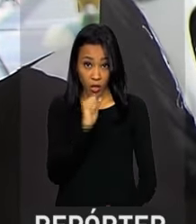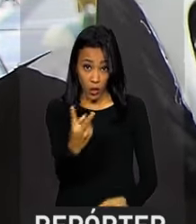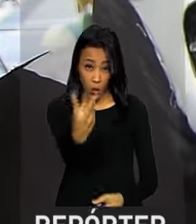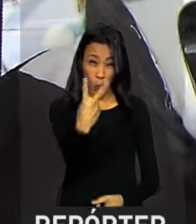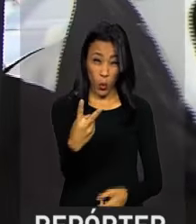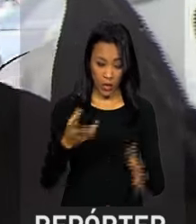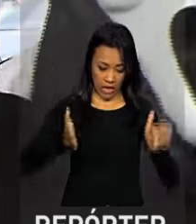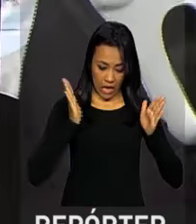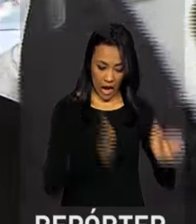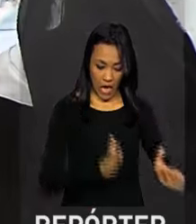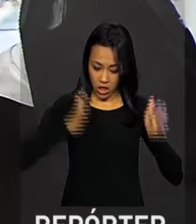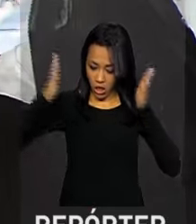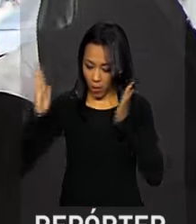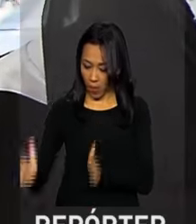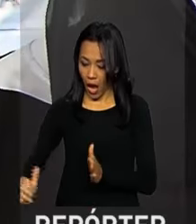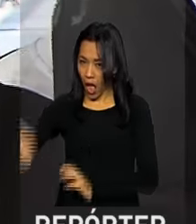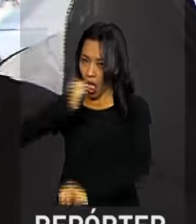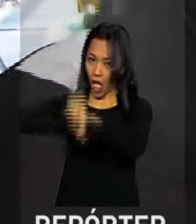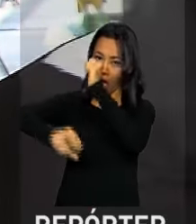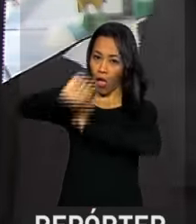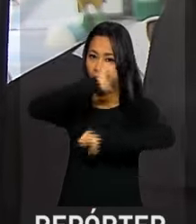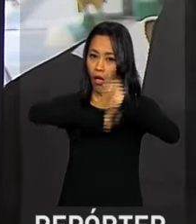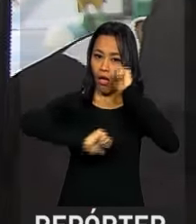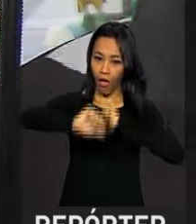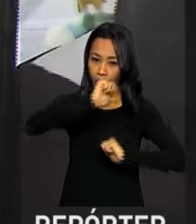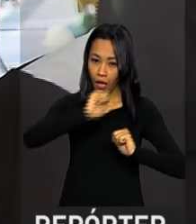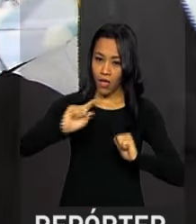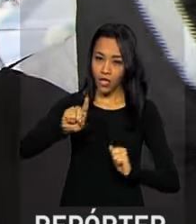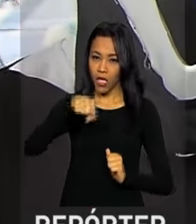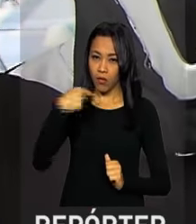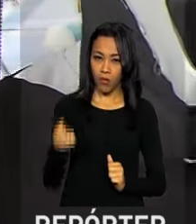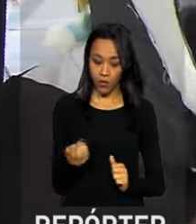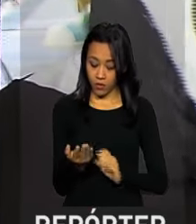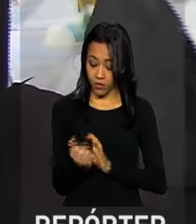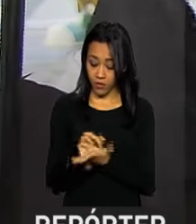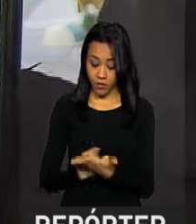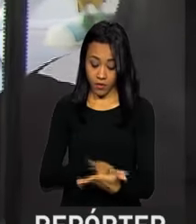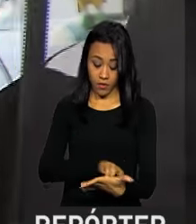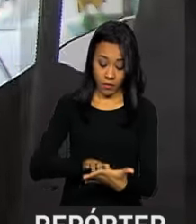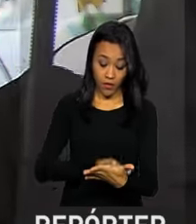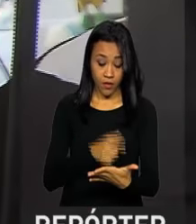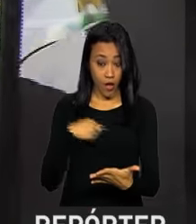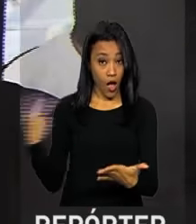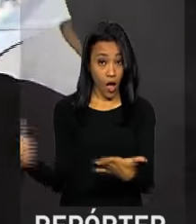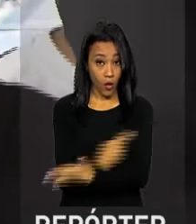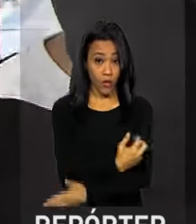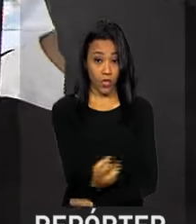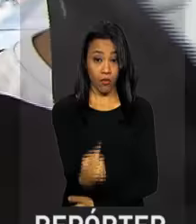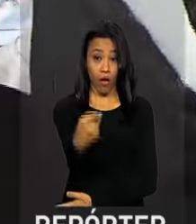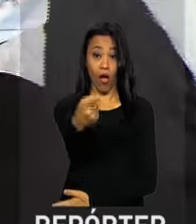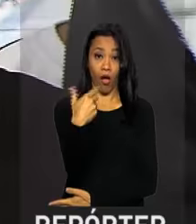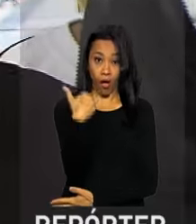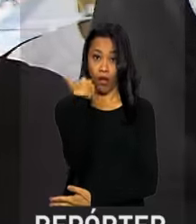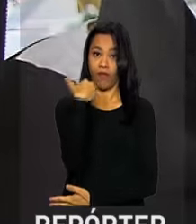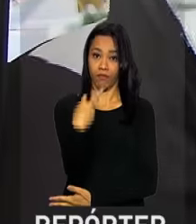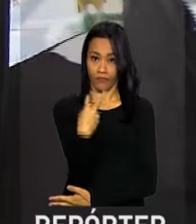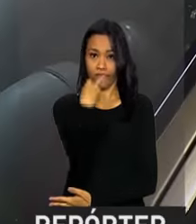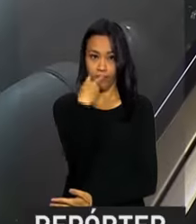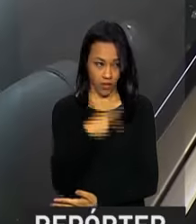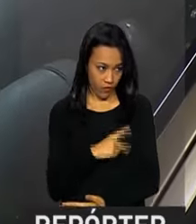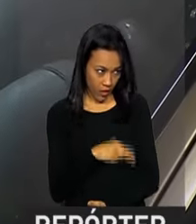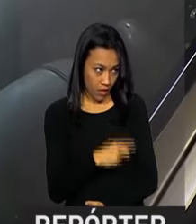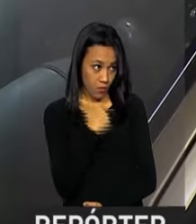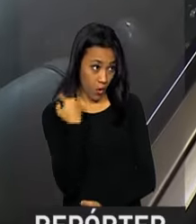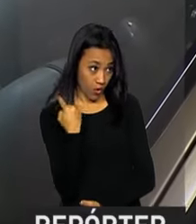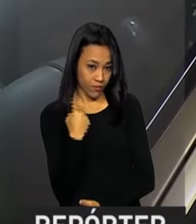duas caixas de cerveja. E ainda por cima, mexendo no celular. Isso que aconteceu. Não é verdade, amor?